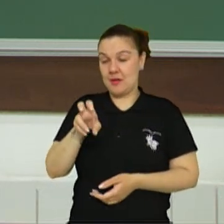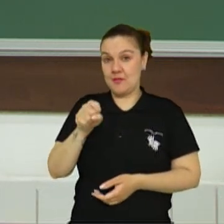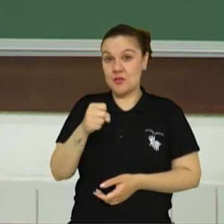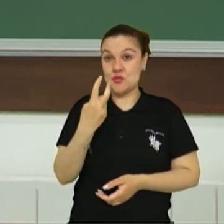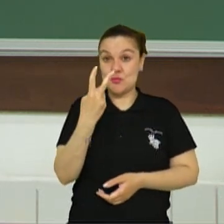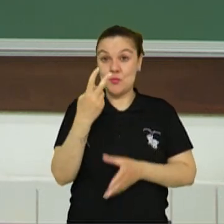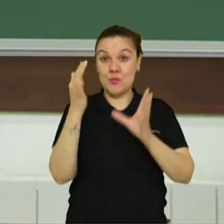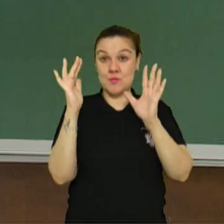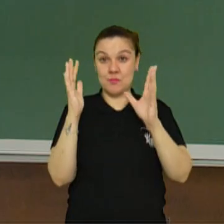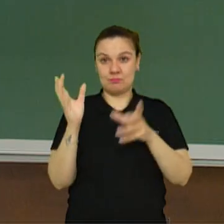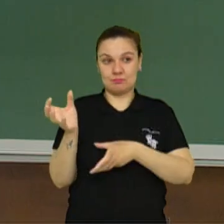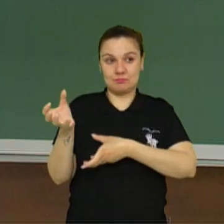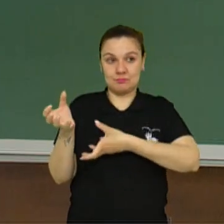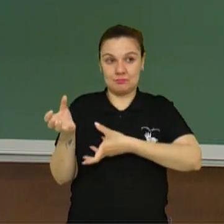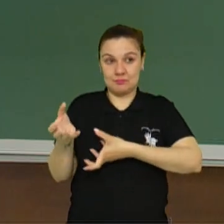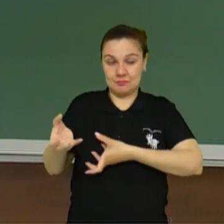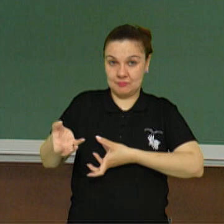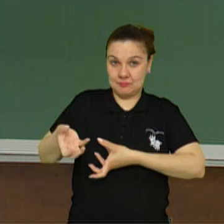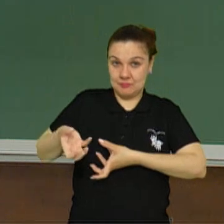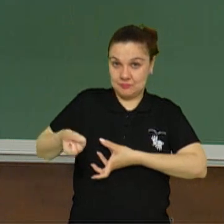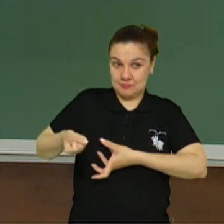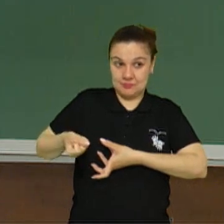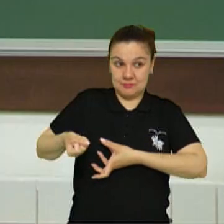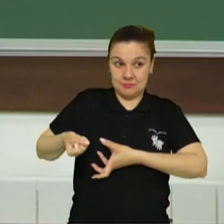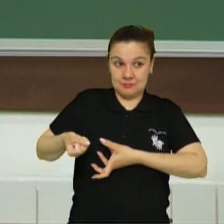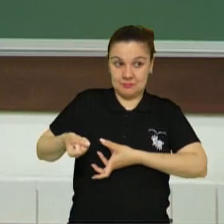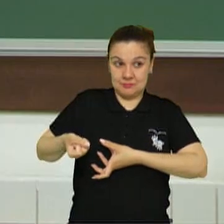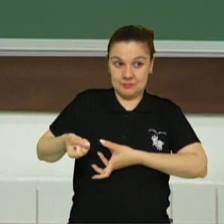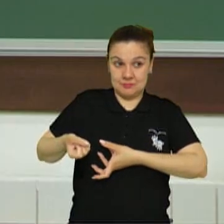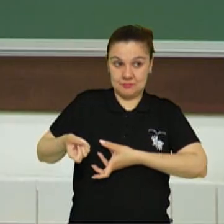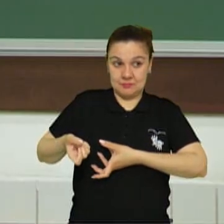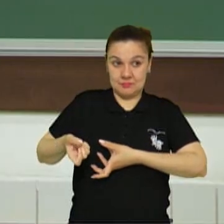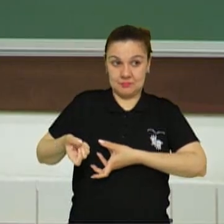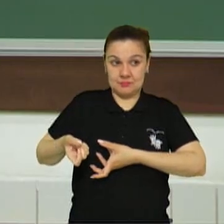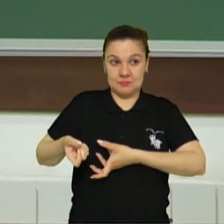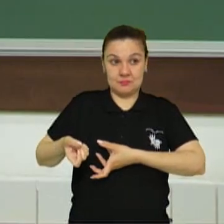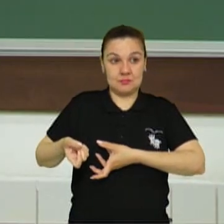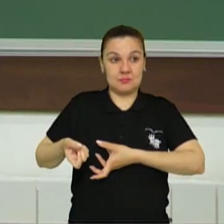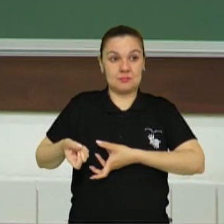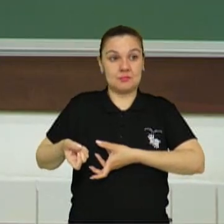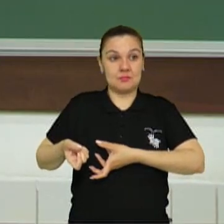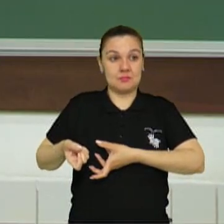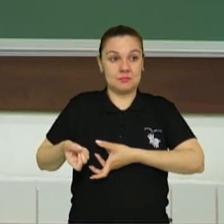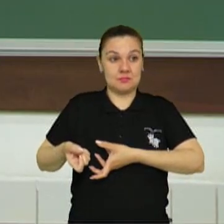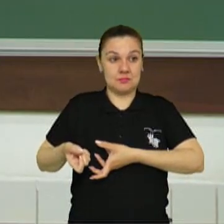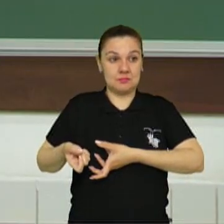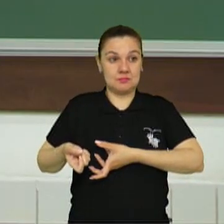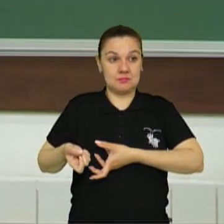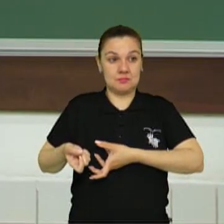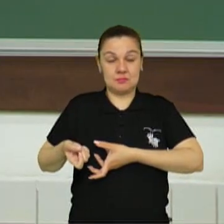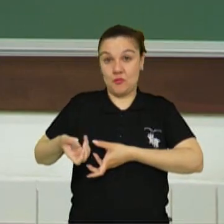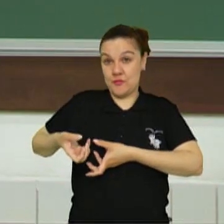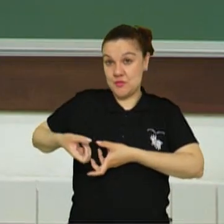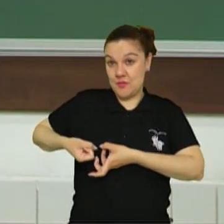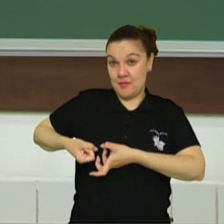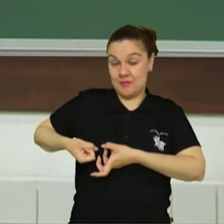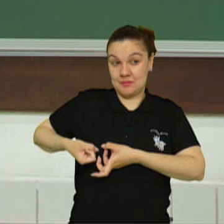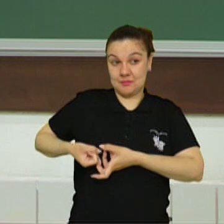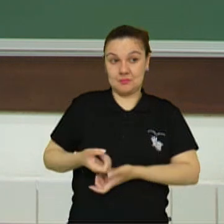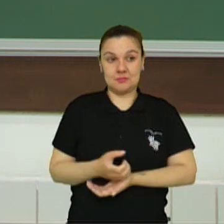Então, o que é o revés com duas mãos? Eu vou segurar, a princípio, na continental,